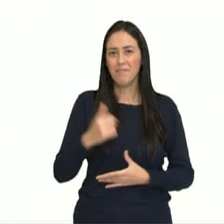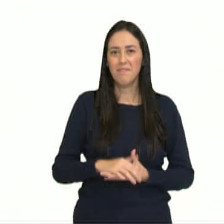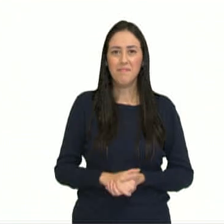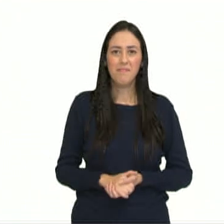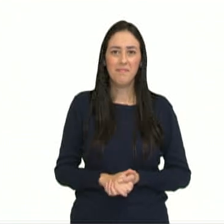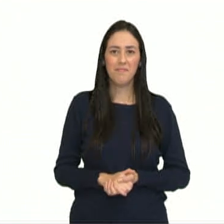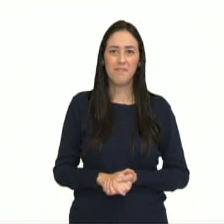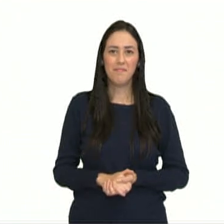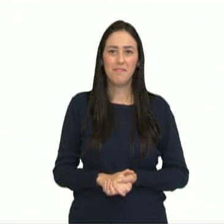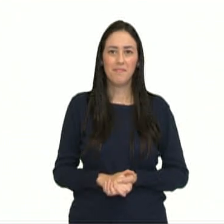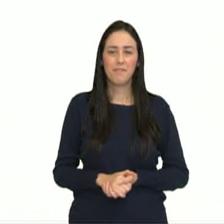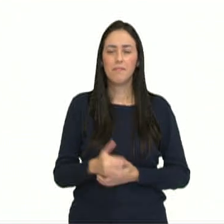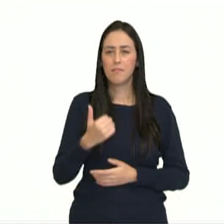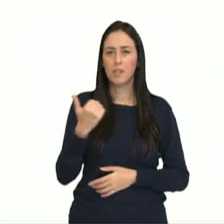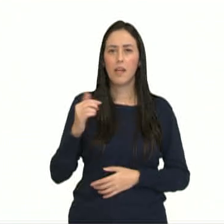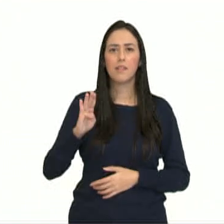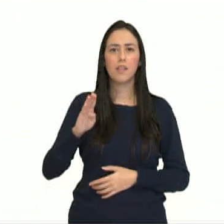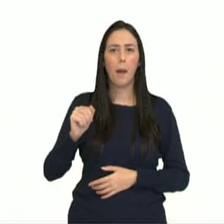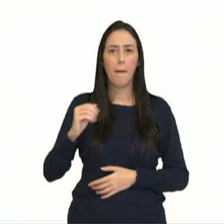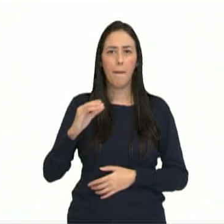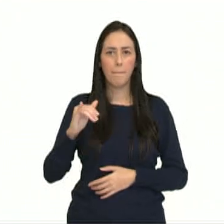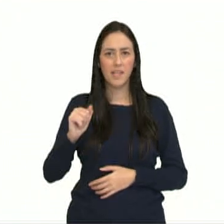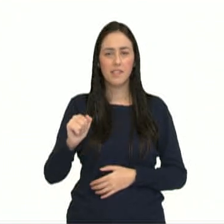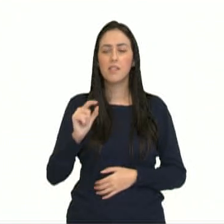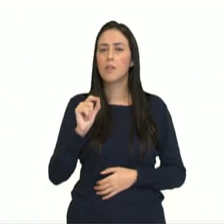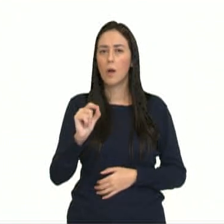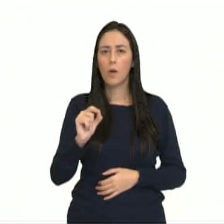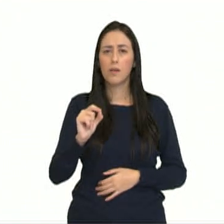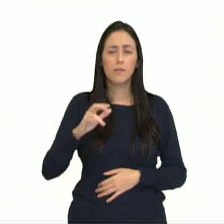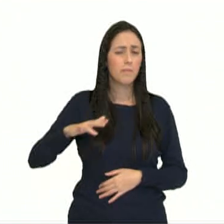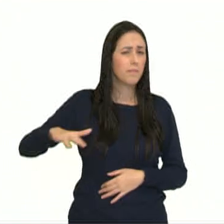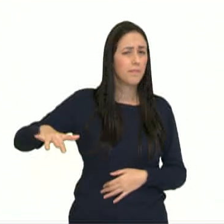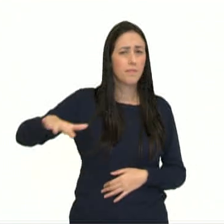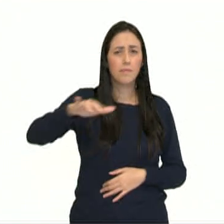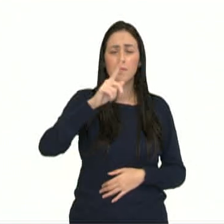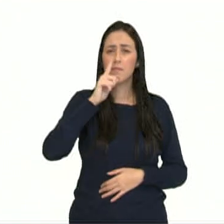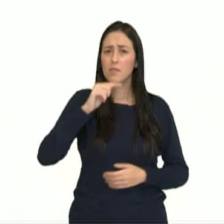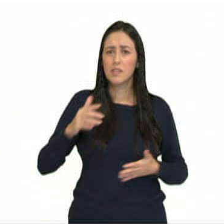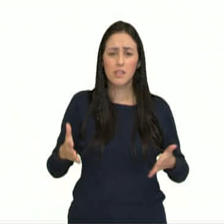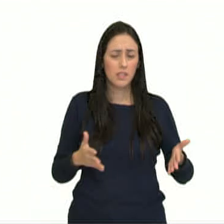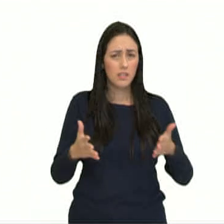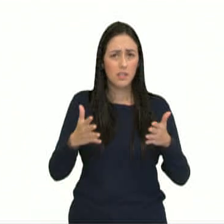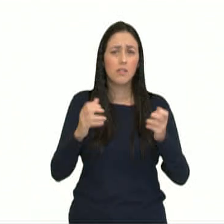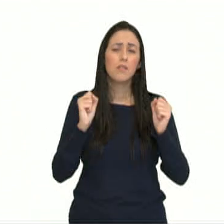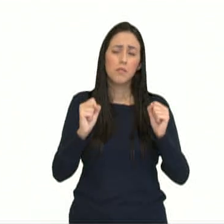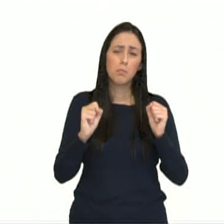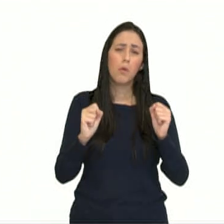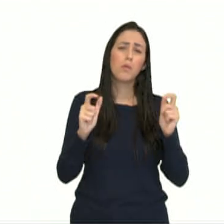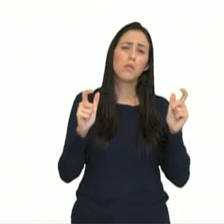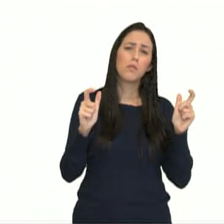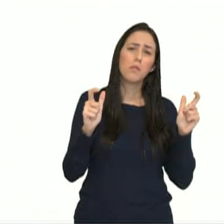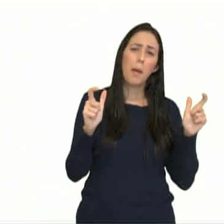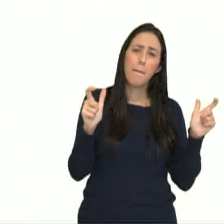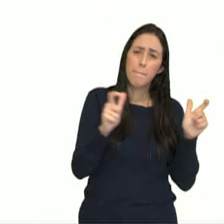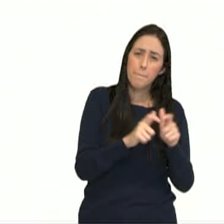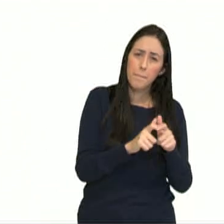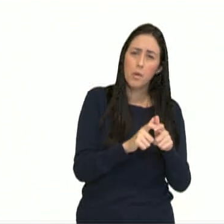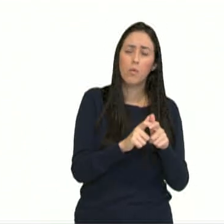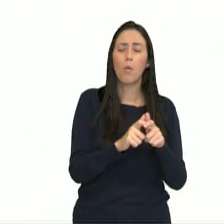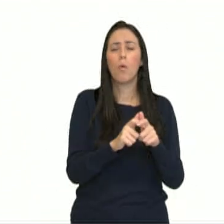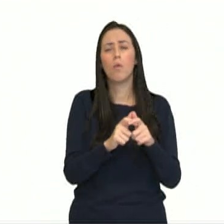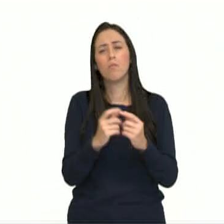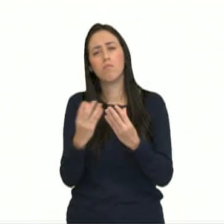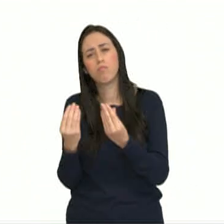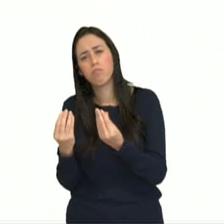hidrográfica. E essa bacia hidrográfica, todos os rios que estão ali dentro, podendo ser rios de menor quantidade, de menor volume de água, rios